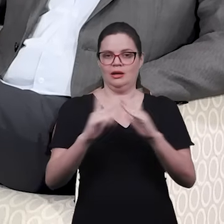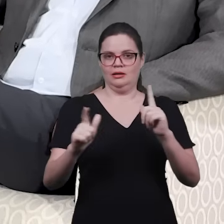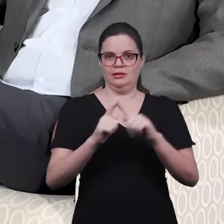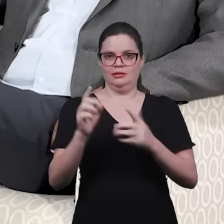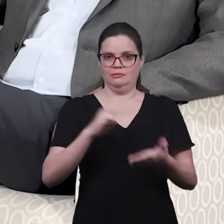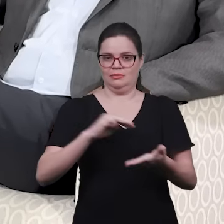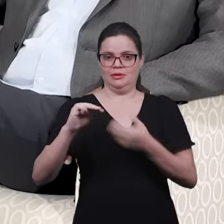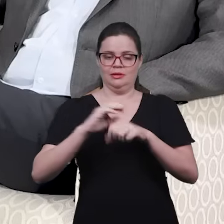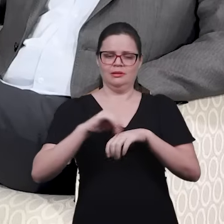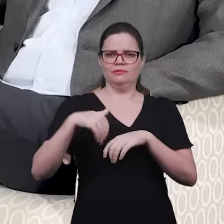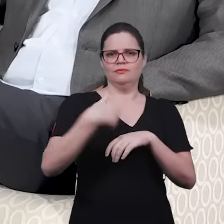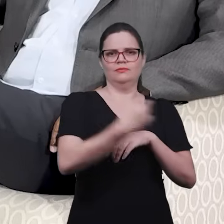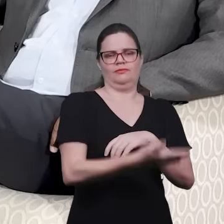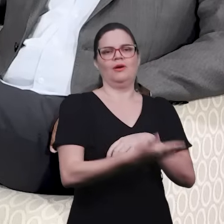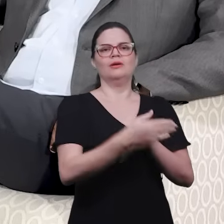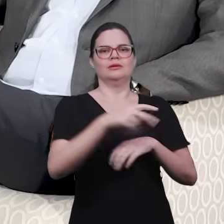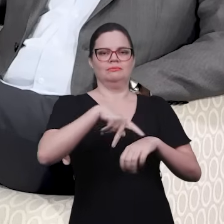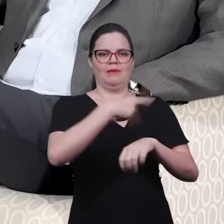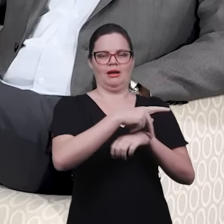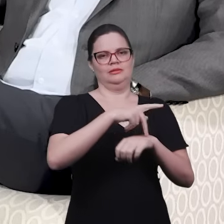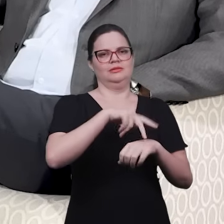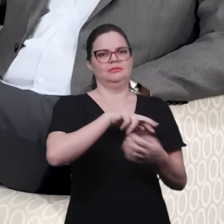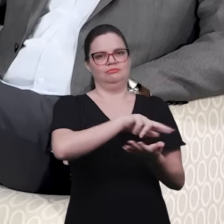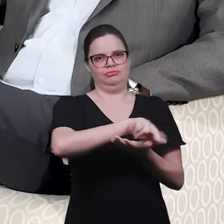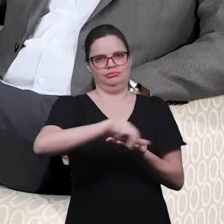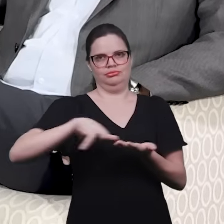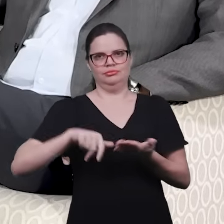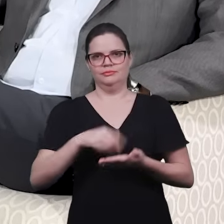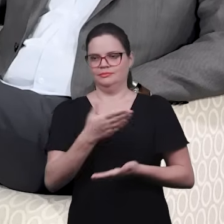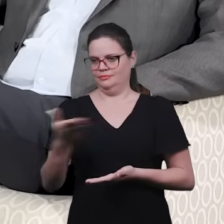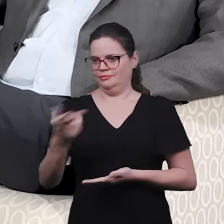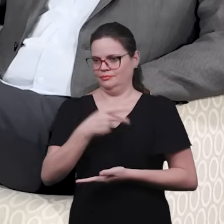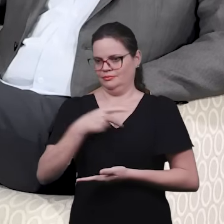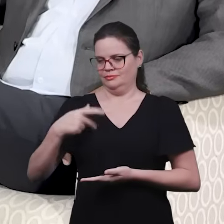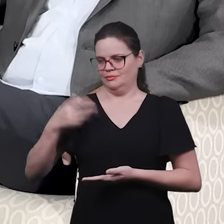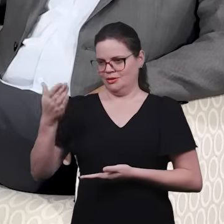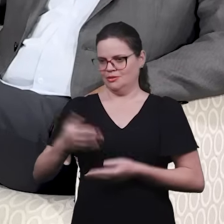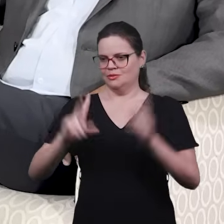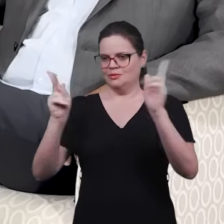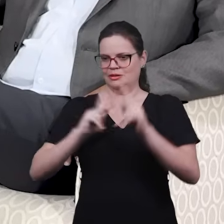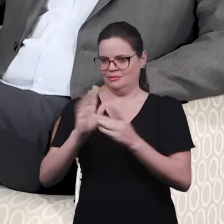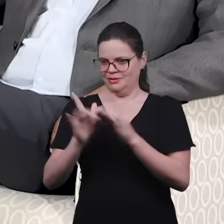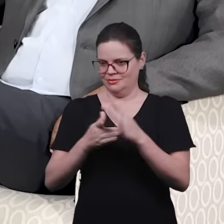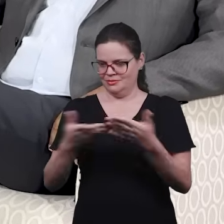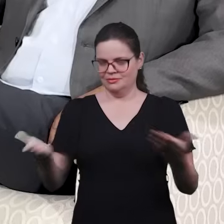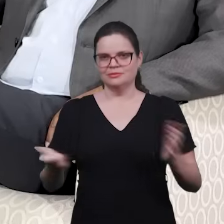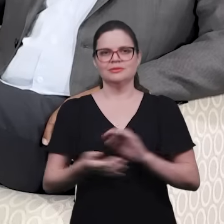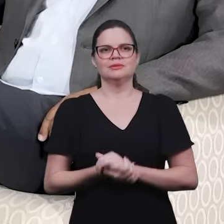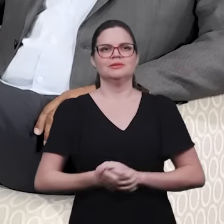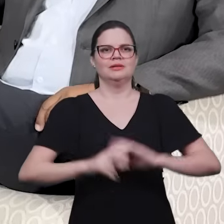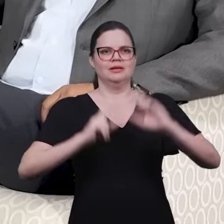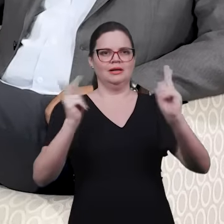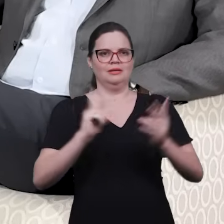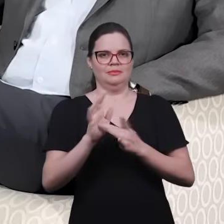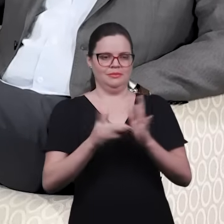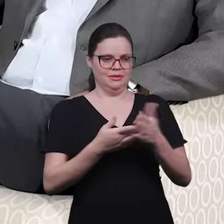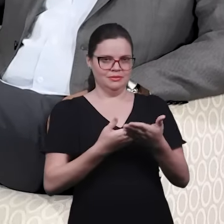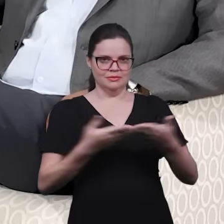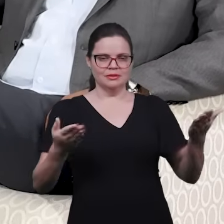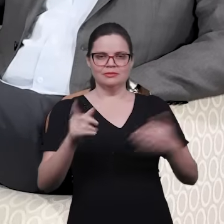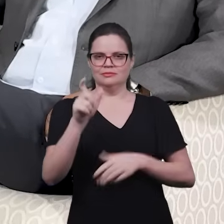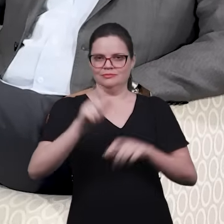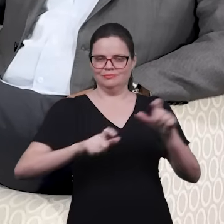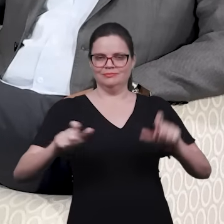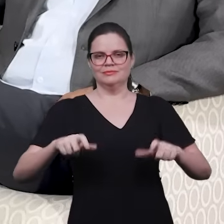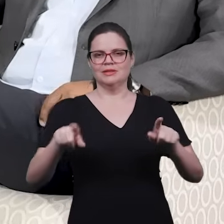obra no exterior. Estamos aqui com o pastor Bexo. Pastor Bexo, a paz do Senhor Jesus. A paz do Senhor Jesus,